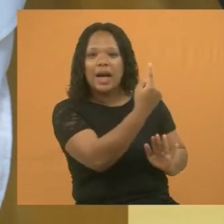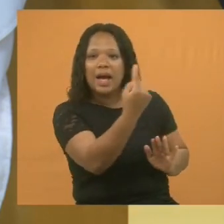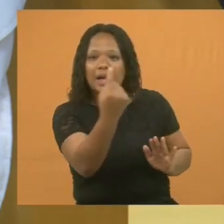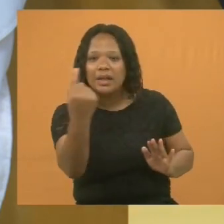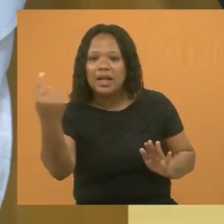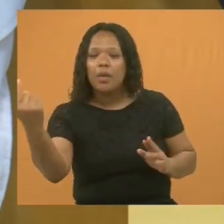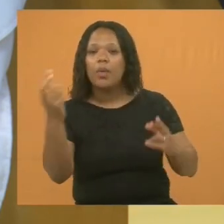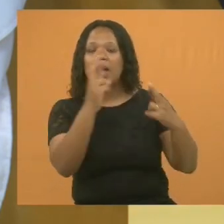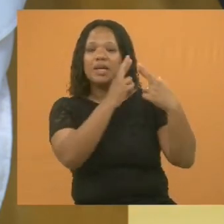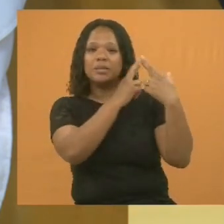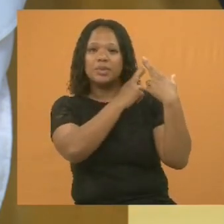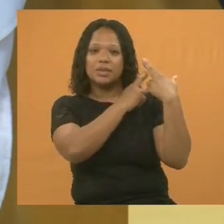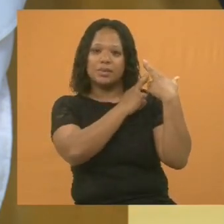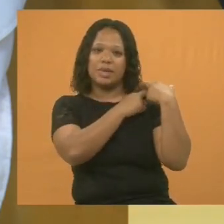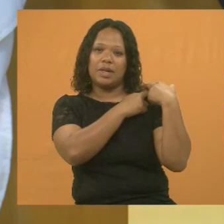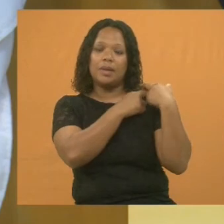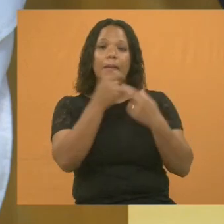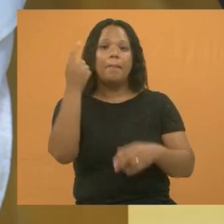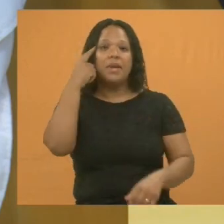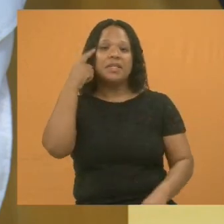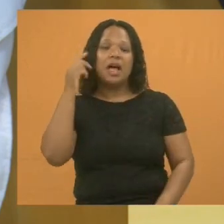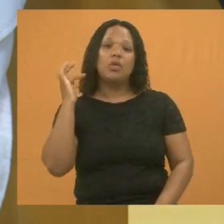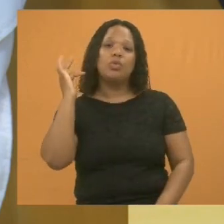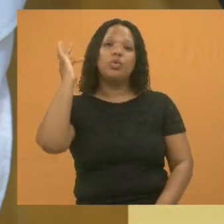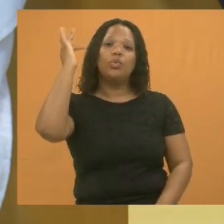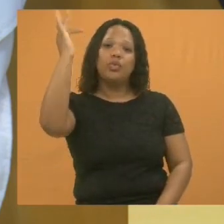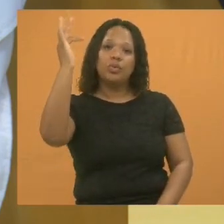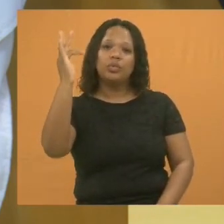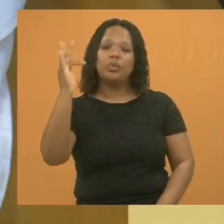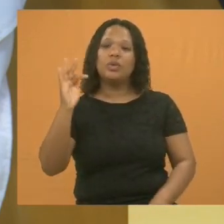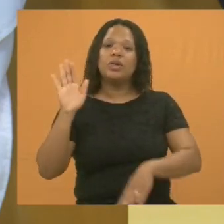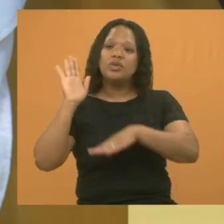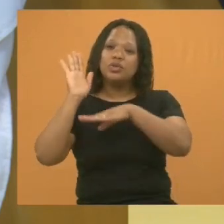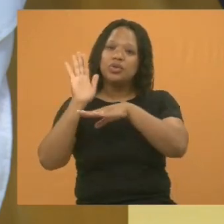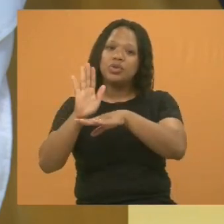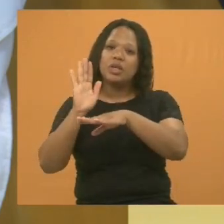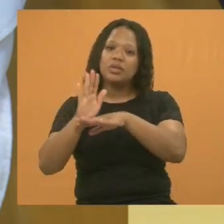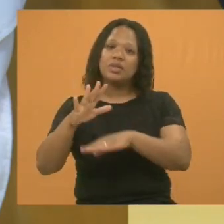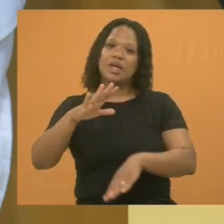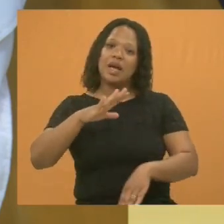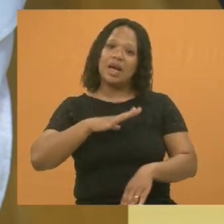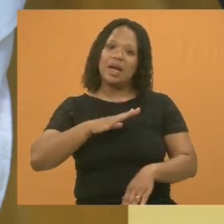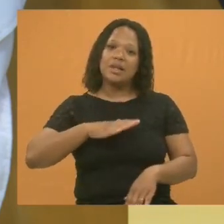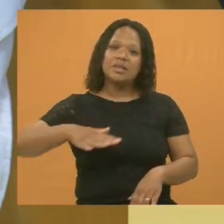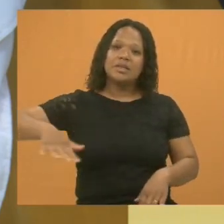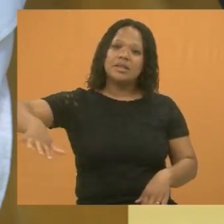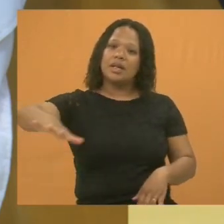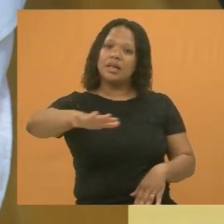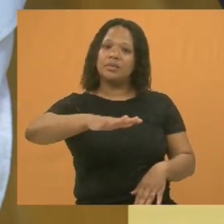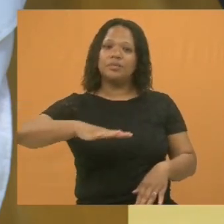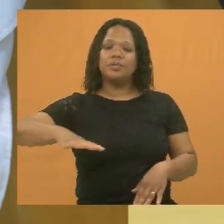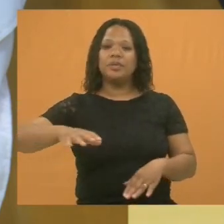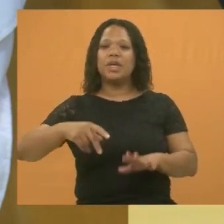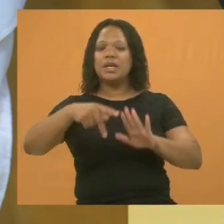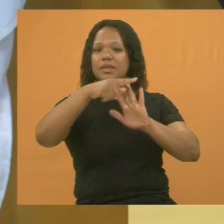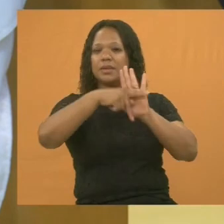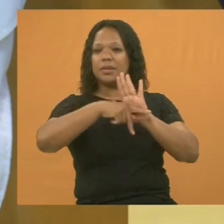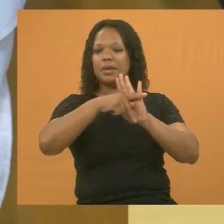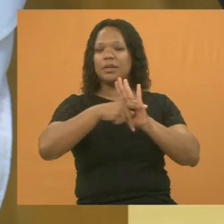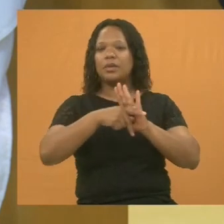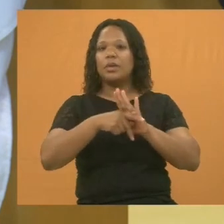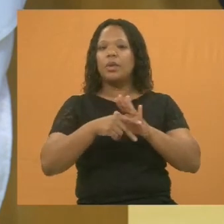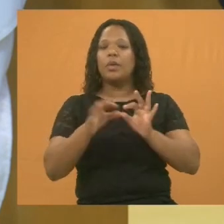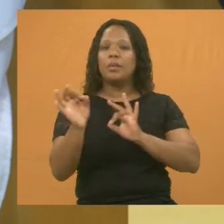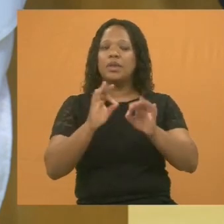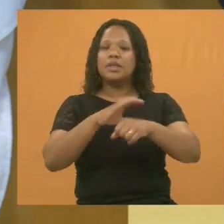uma responsabilidade com o nosso futuro e com o futuro da nossa terra. Dentro desse plano, que está contido o plano de